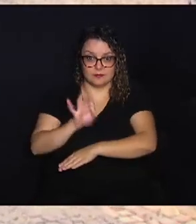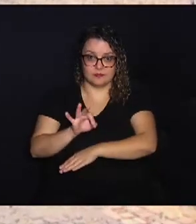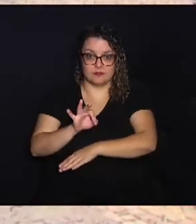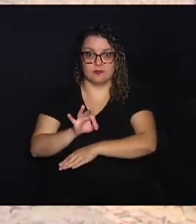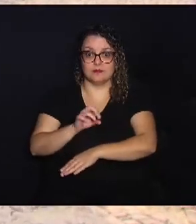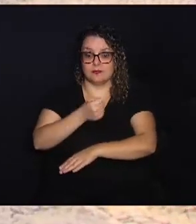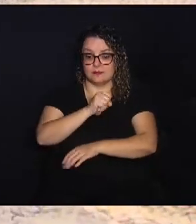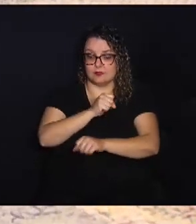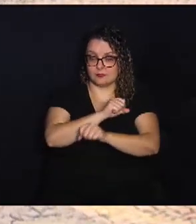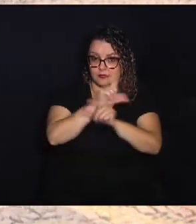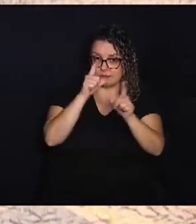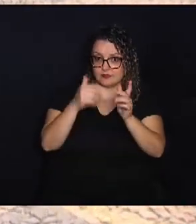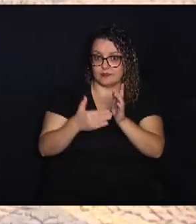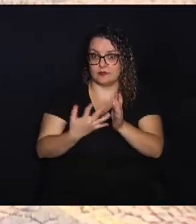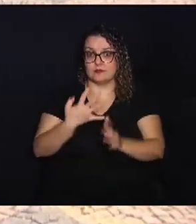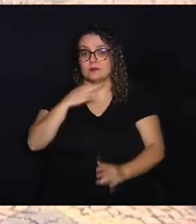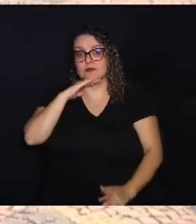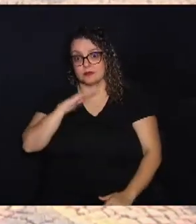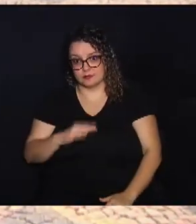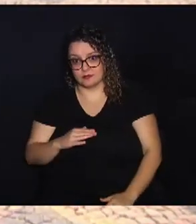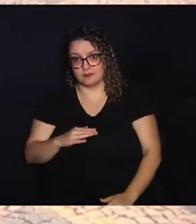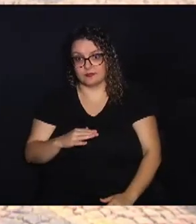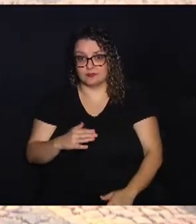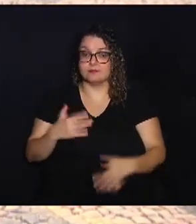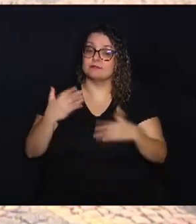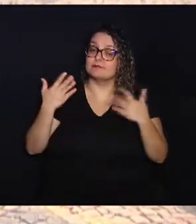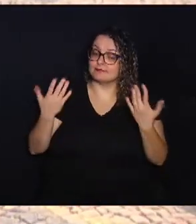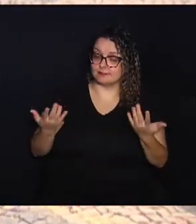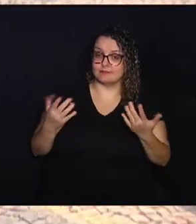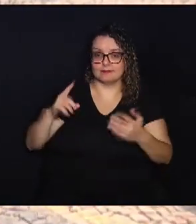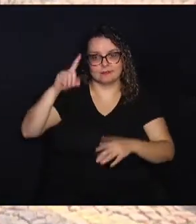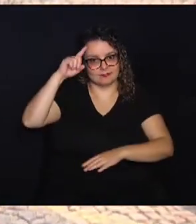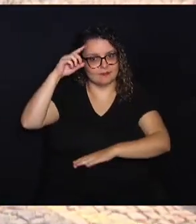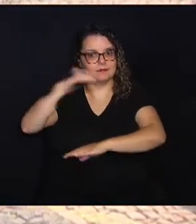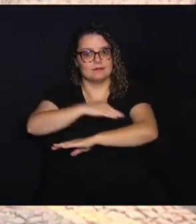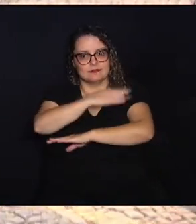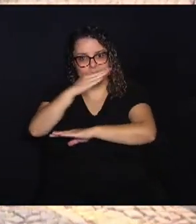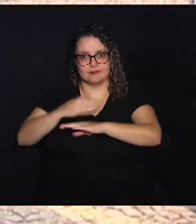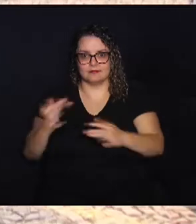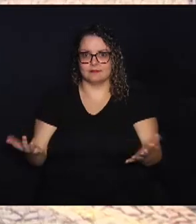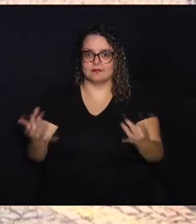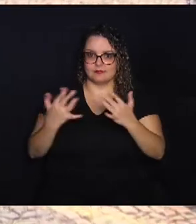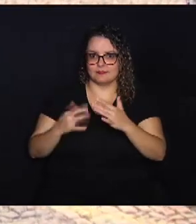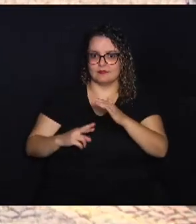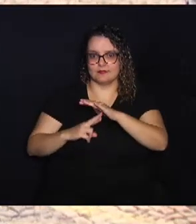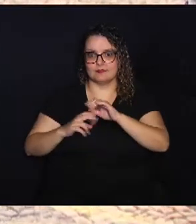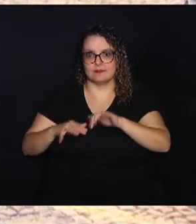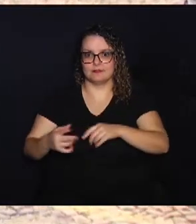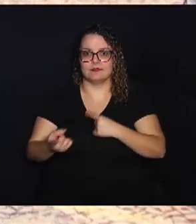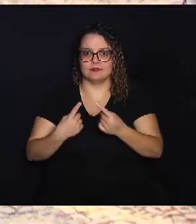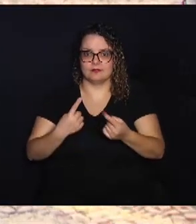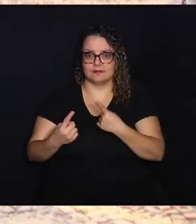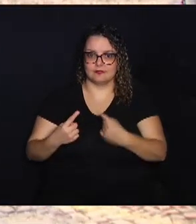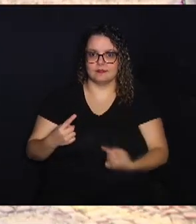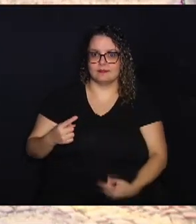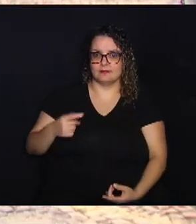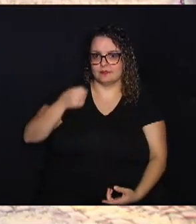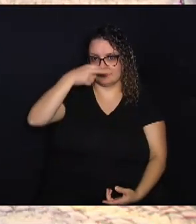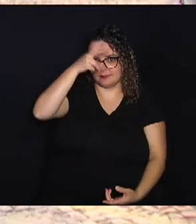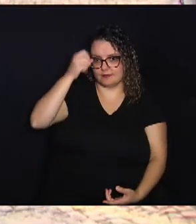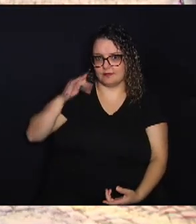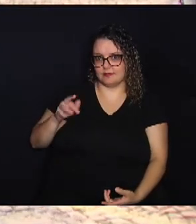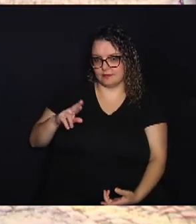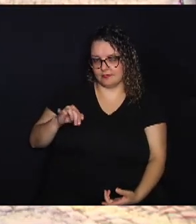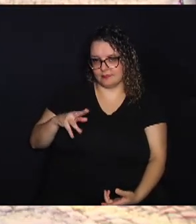8 da manhã até as 4 horas da tarde. Portanto, aí o dia inteiro para o pessoal vir aqui no feirão, fica na Avenida Prefeito